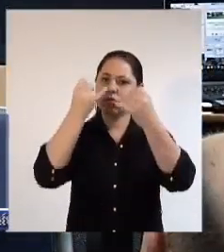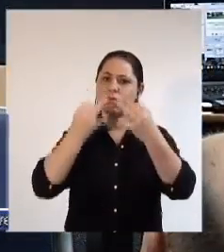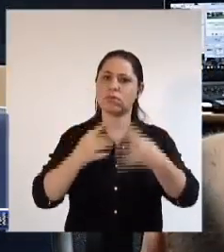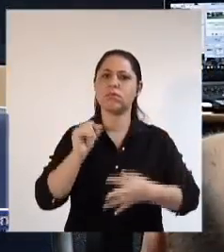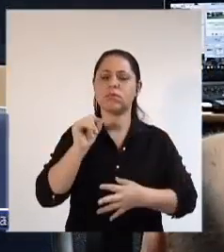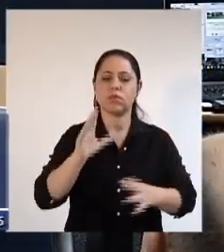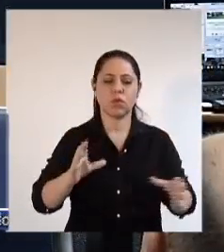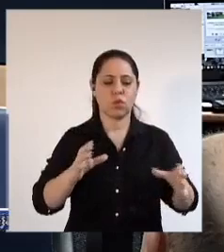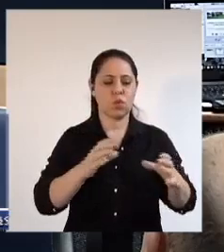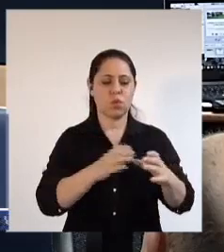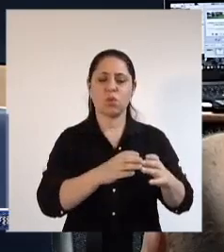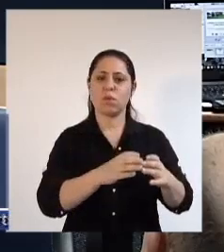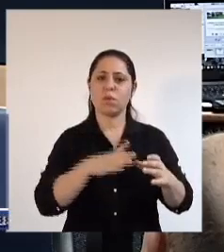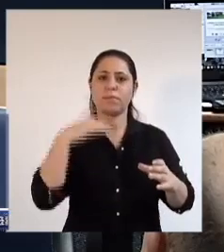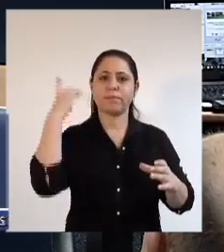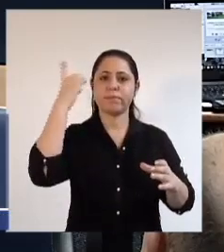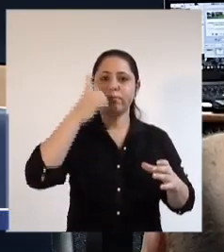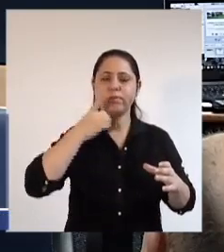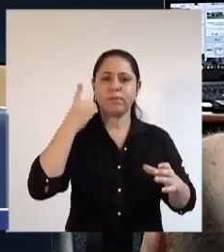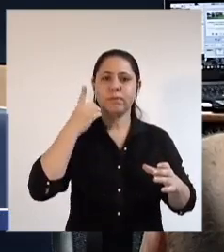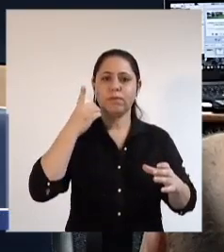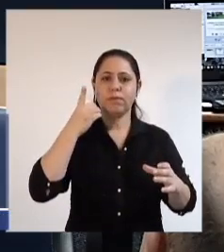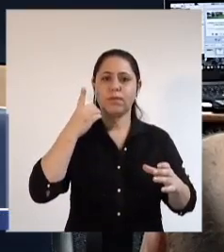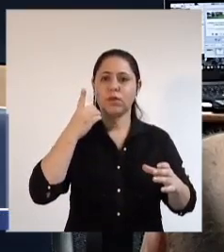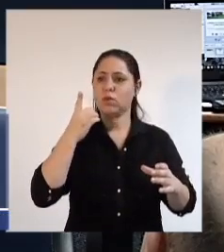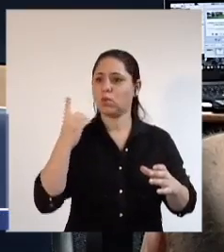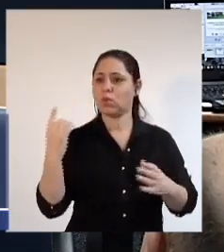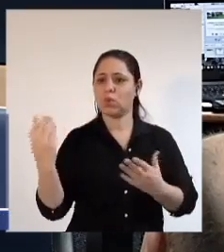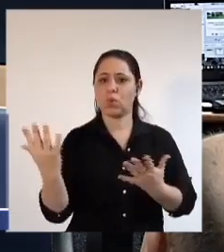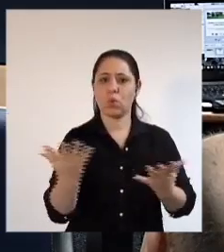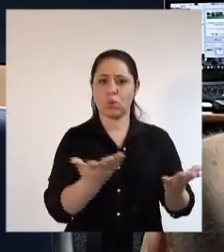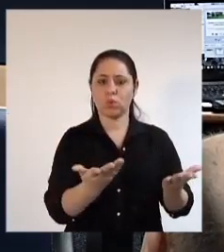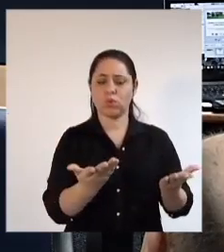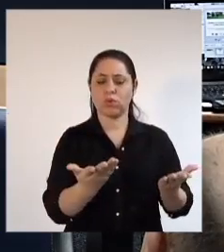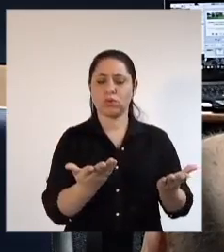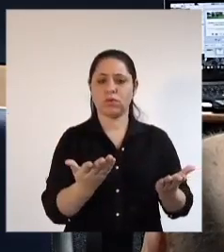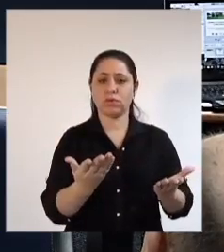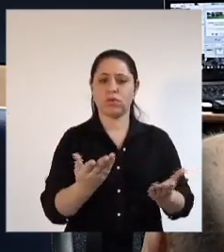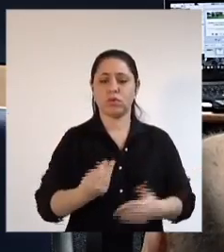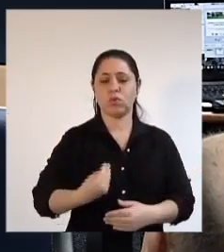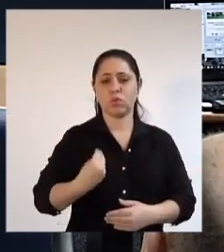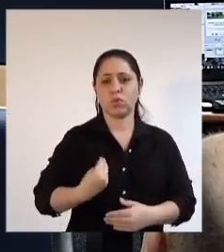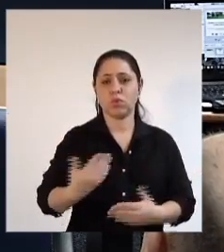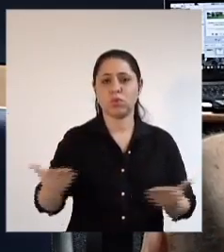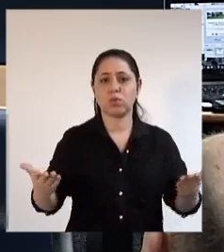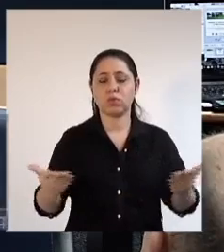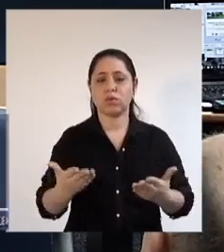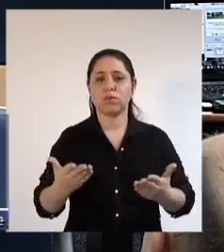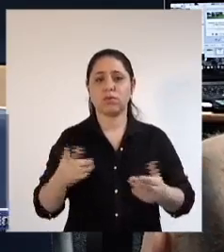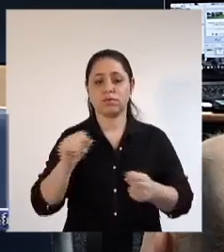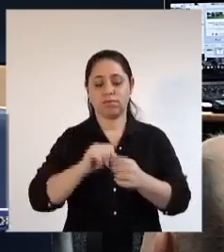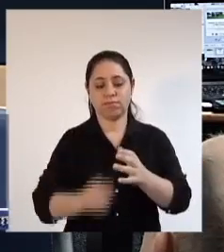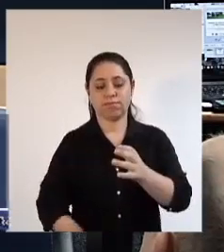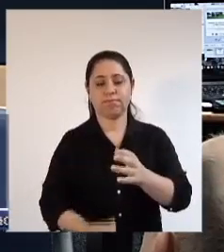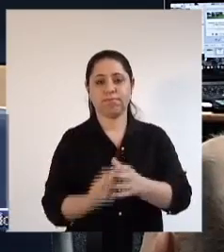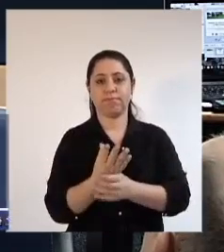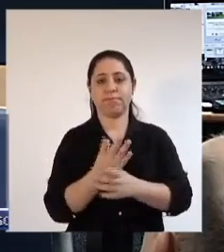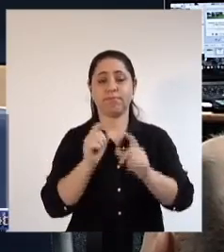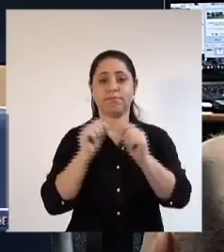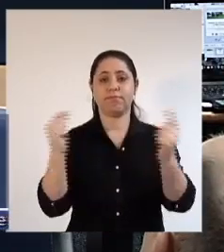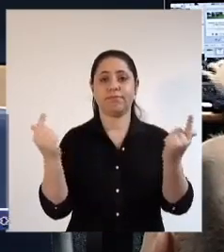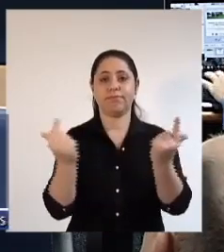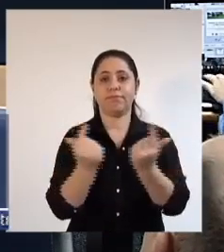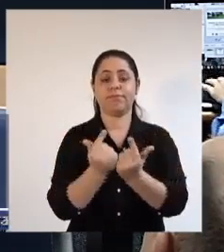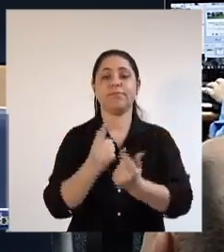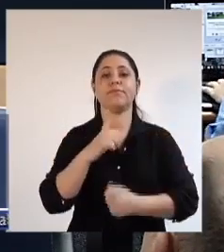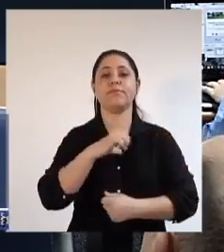é que nós estamos hoje criamos na assembléia legislativa ela tem